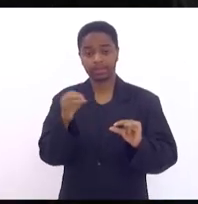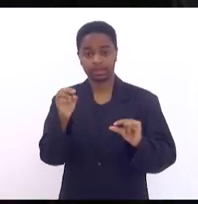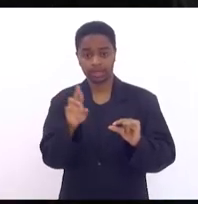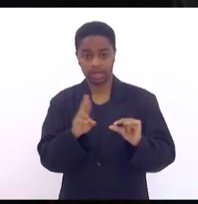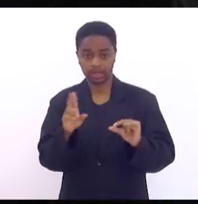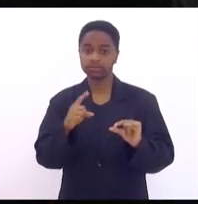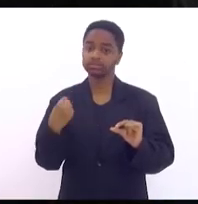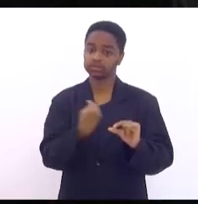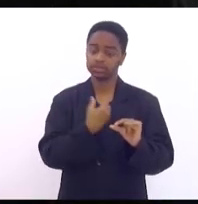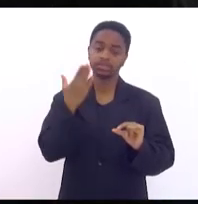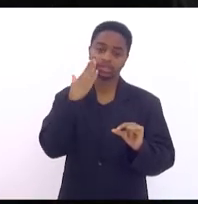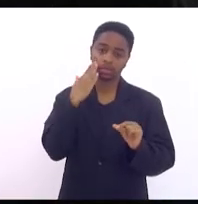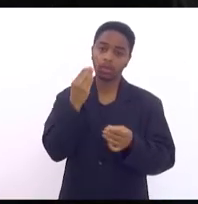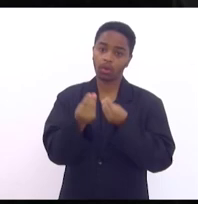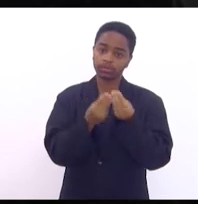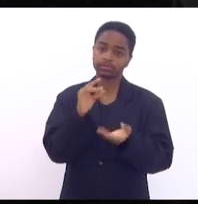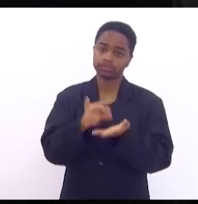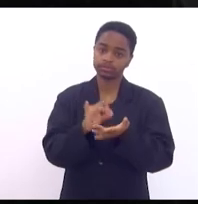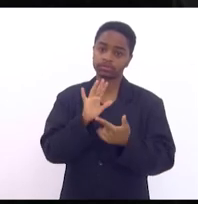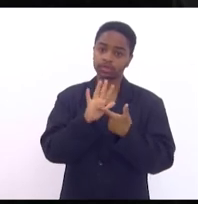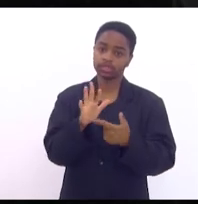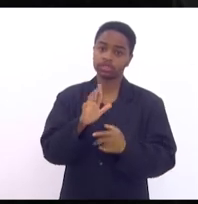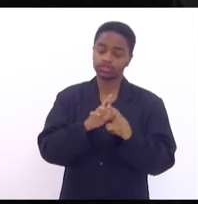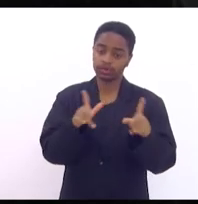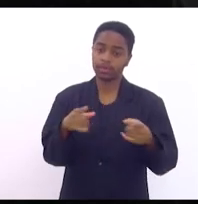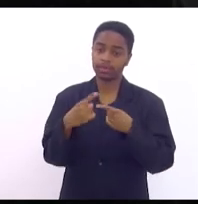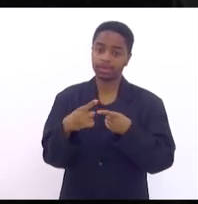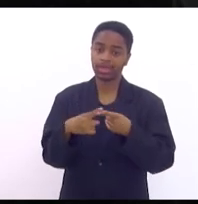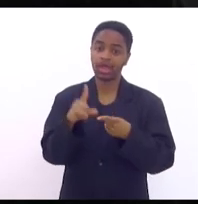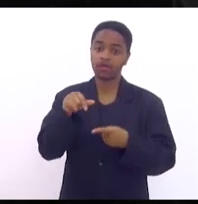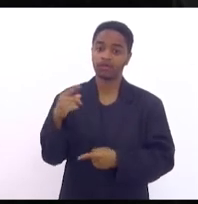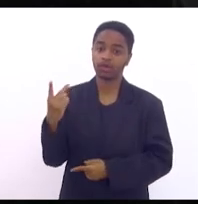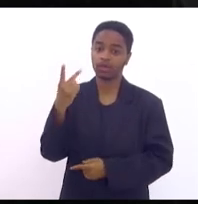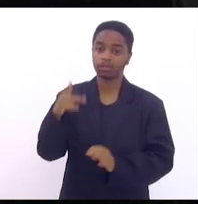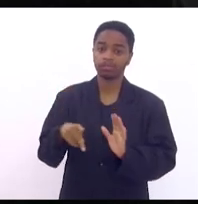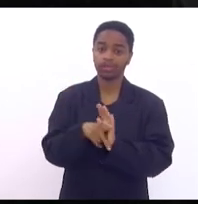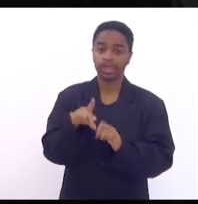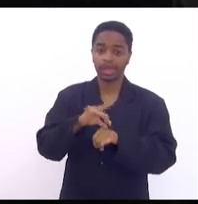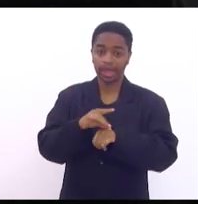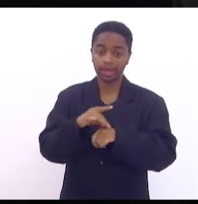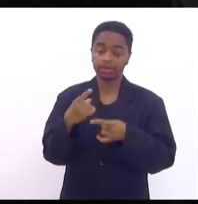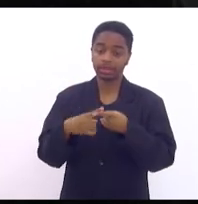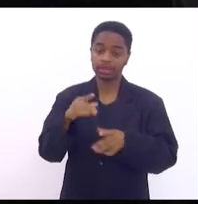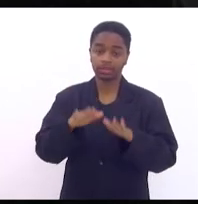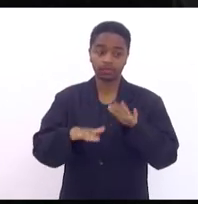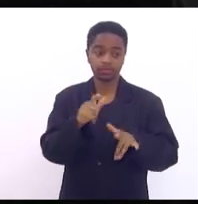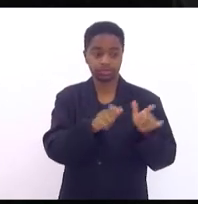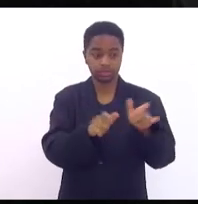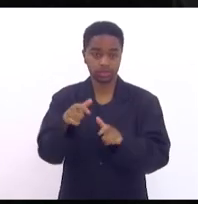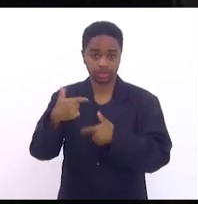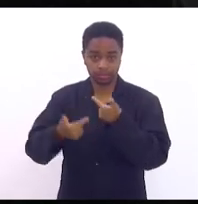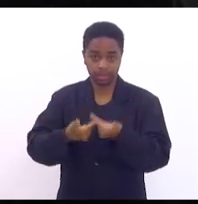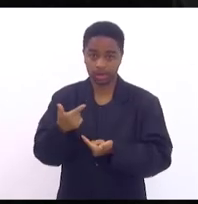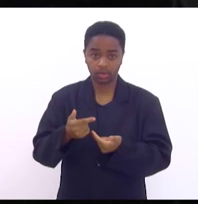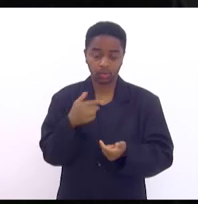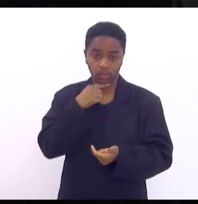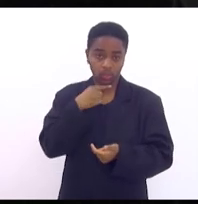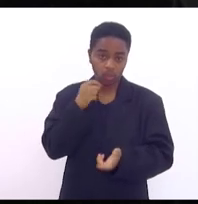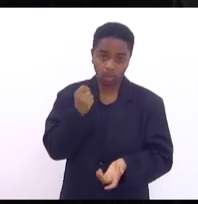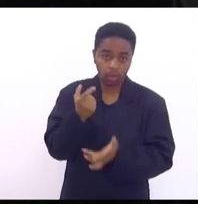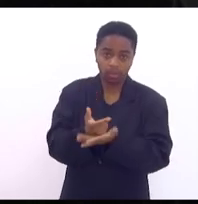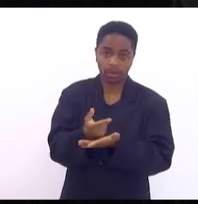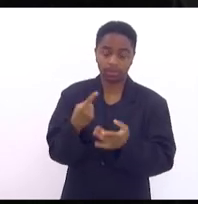absurda diferença que faz. É o preço de um quilo de carne, que talvez o trabalhador deixe de comprar daqui para frente com o